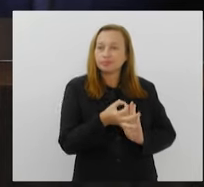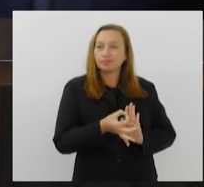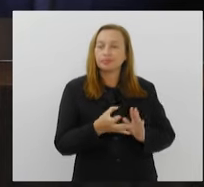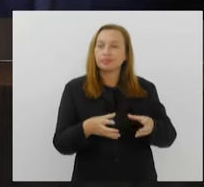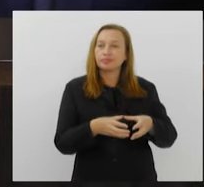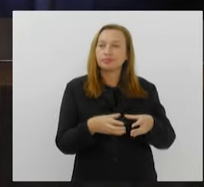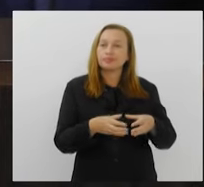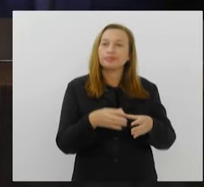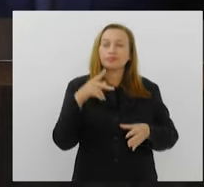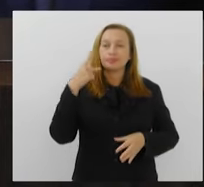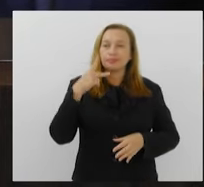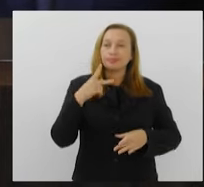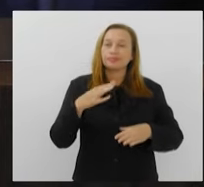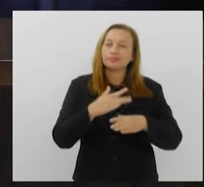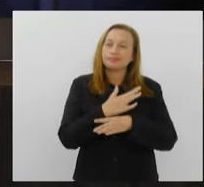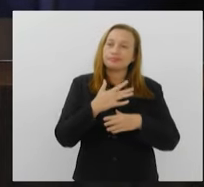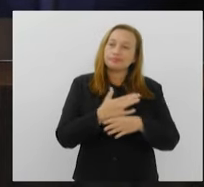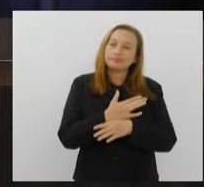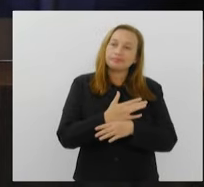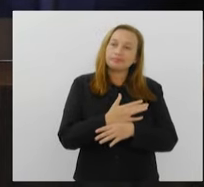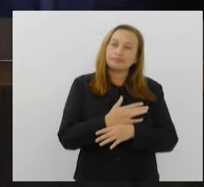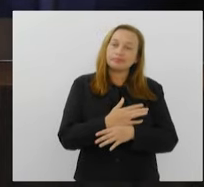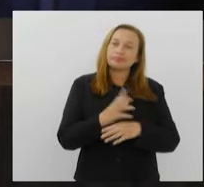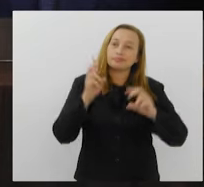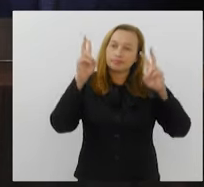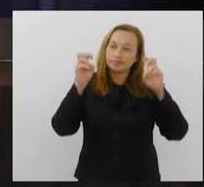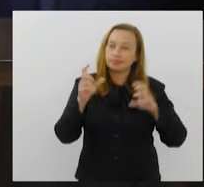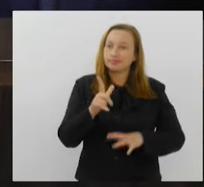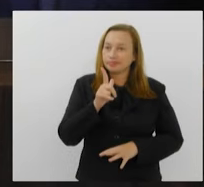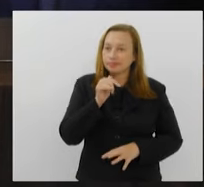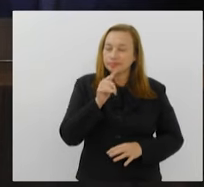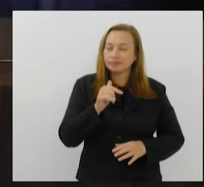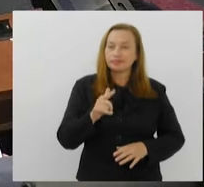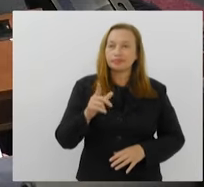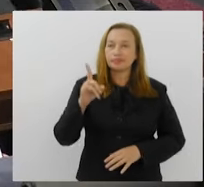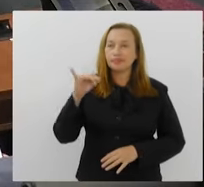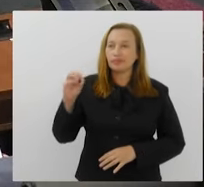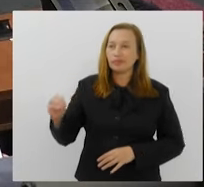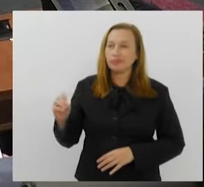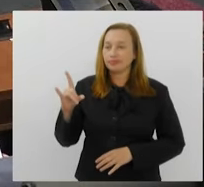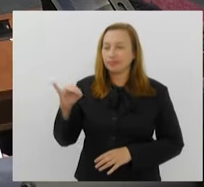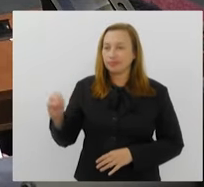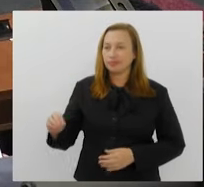Comissão de Política Urbana, Habitação e Assuntos Fundiários, deputado Cláudio Caiado.